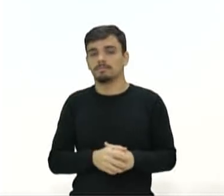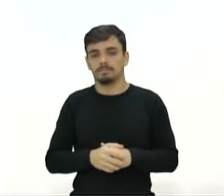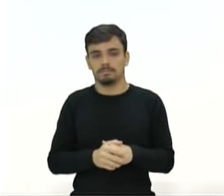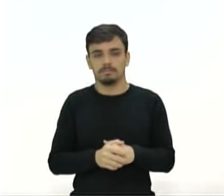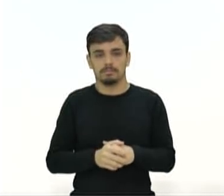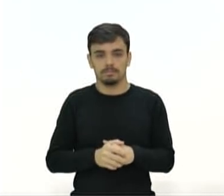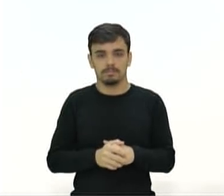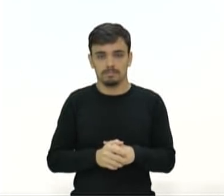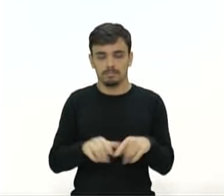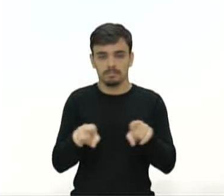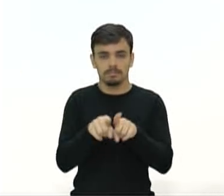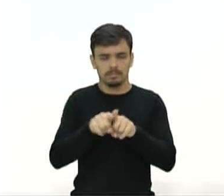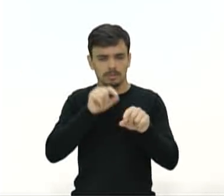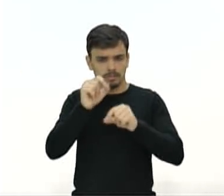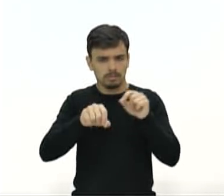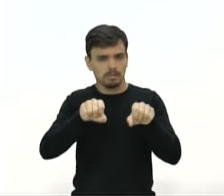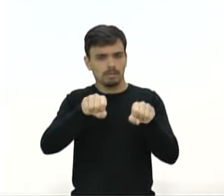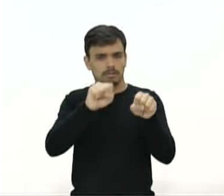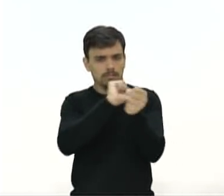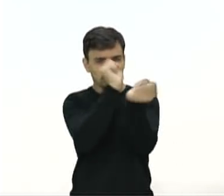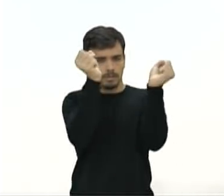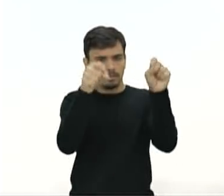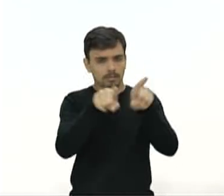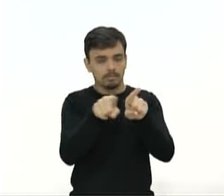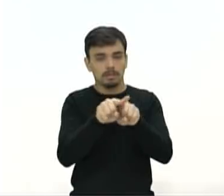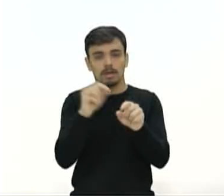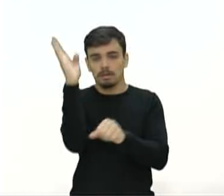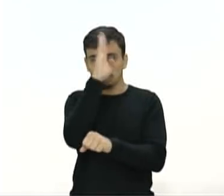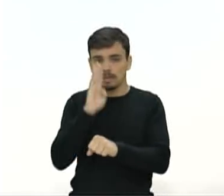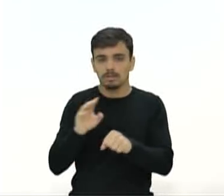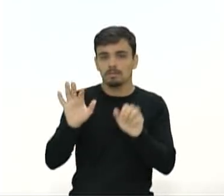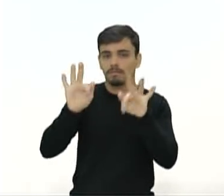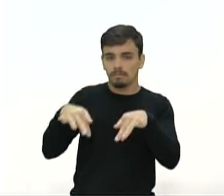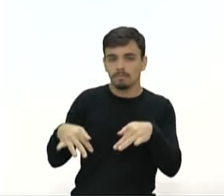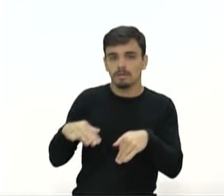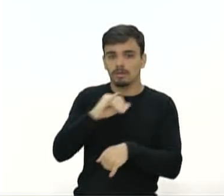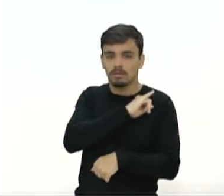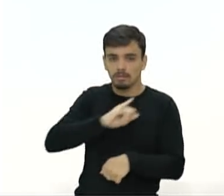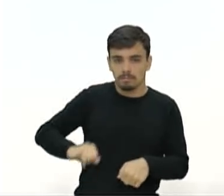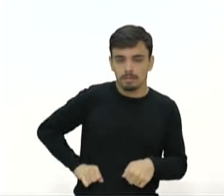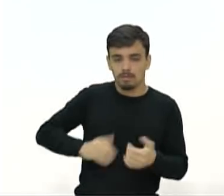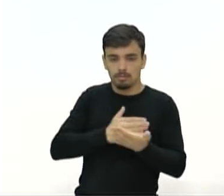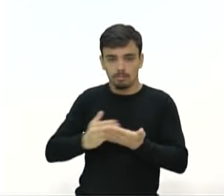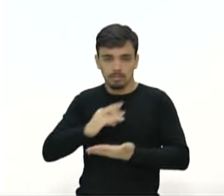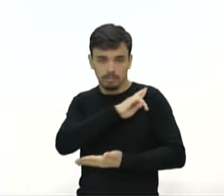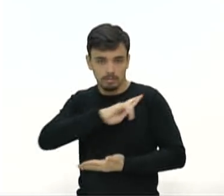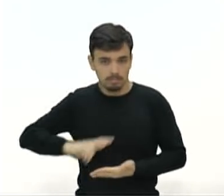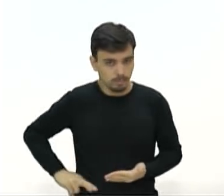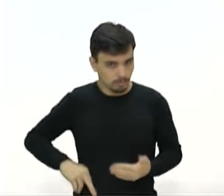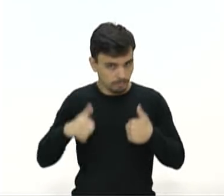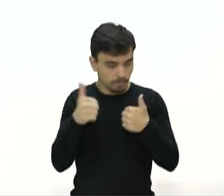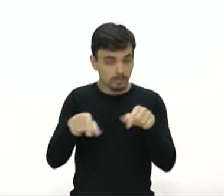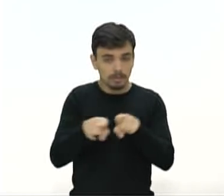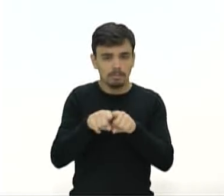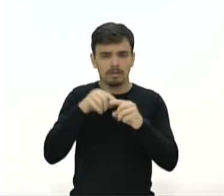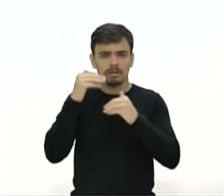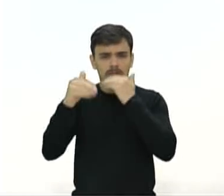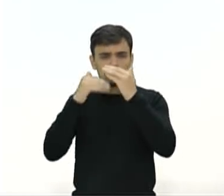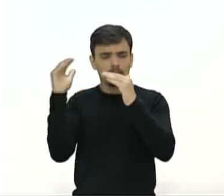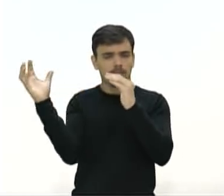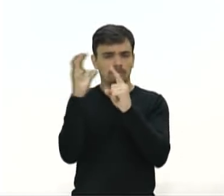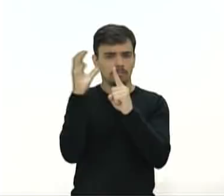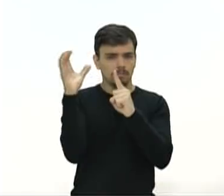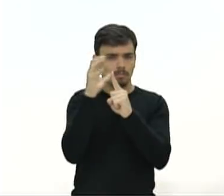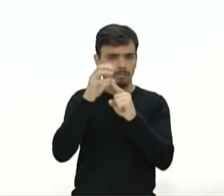de pós-abolição, independência do Brasil, fim do Império e início da República, com a influência das revoluções modernas,